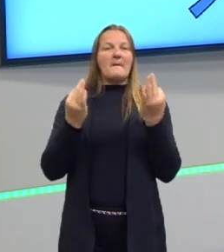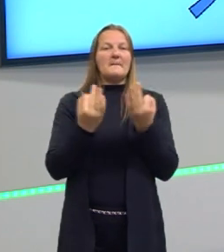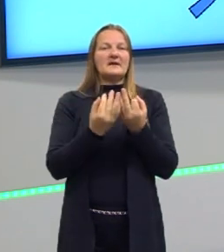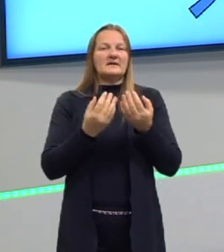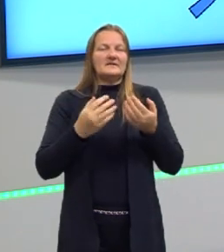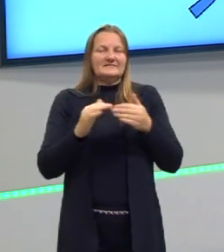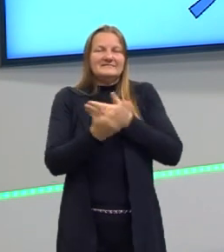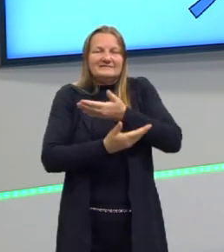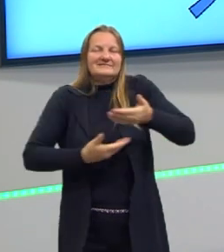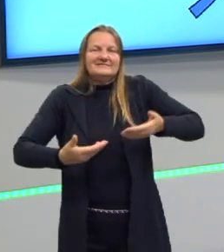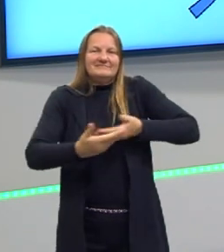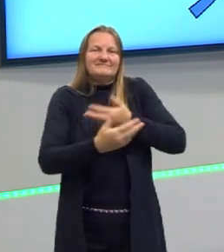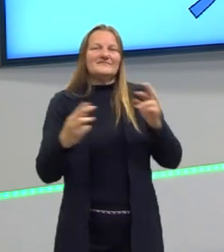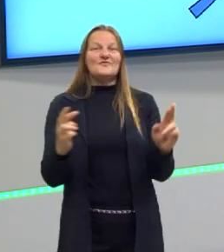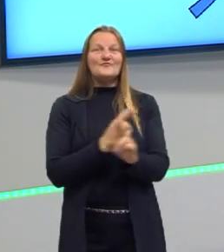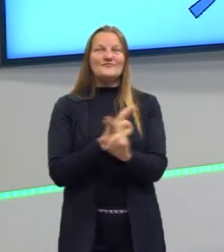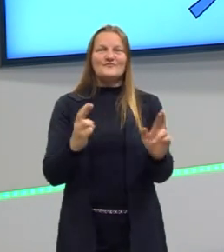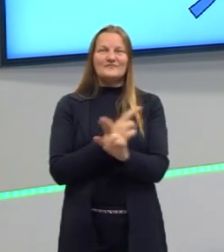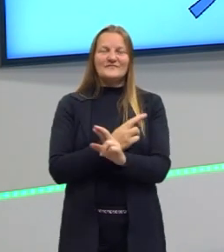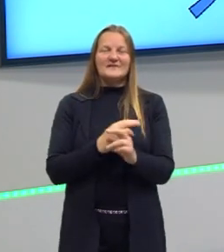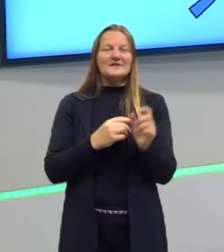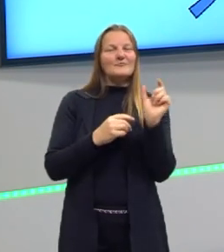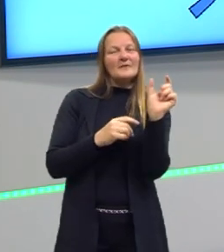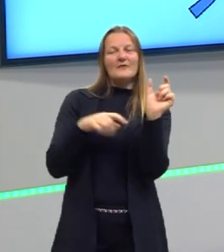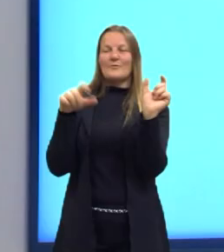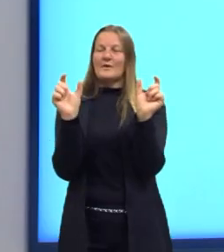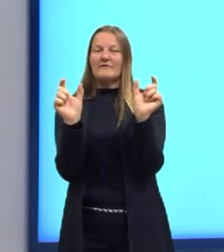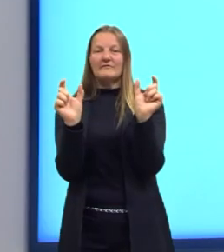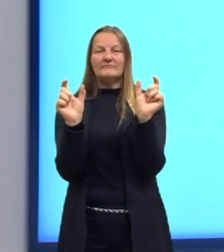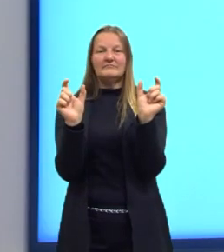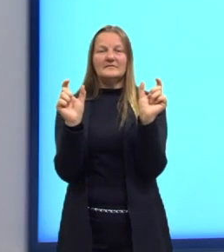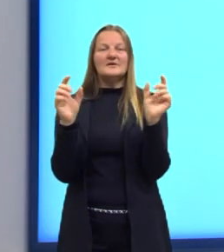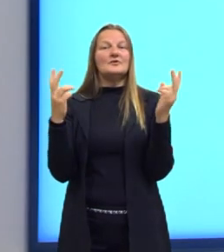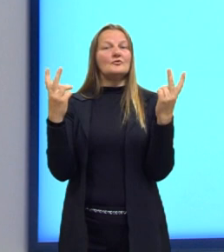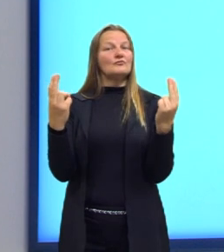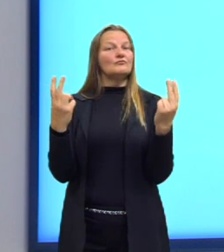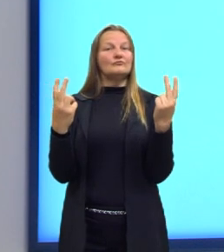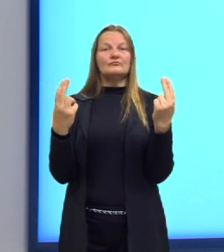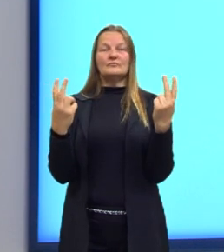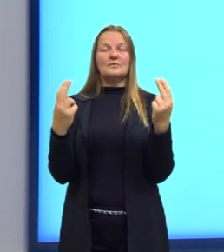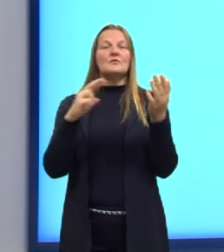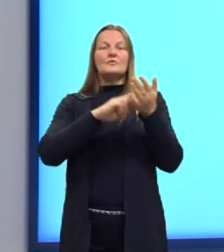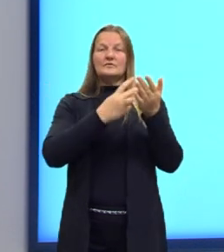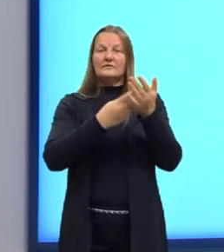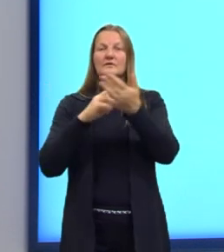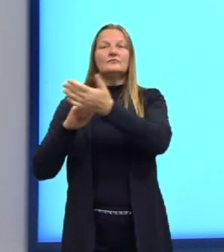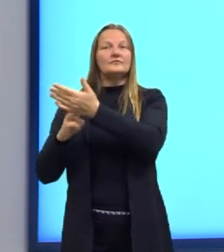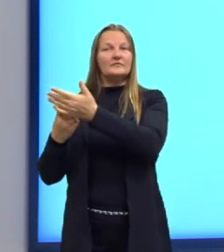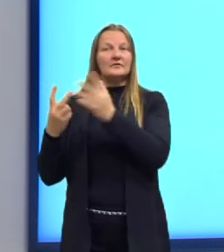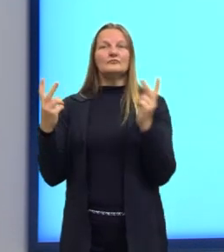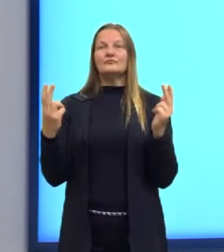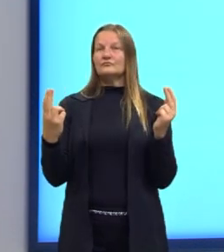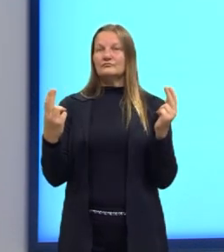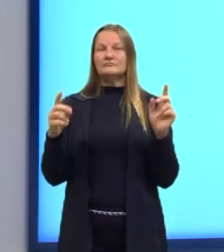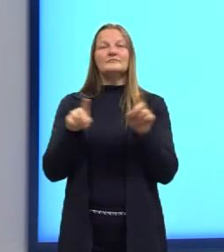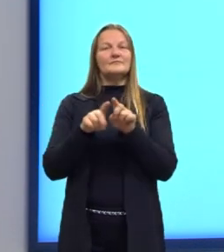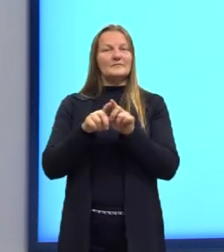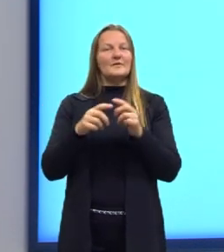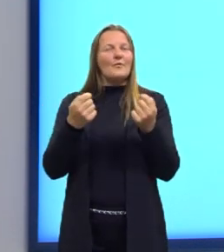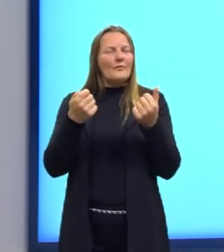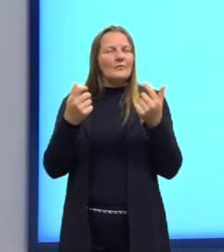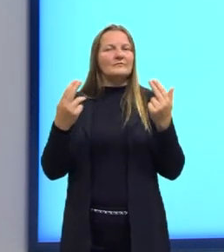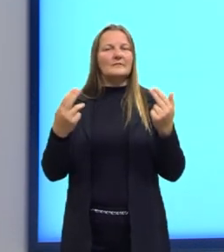parentes e sendo parentes elas são semelhantes e possuem significados semelhantes também